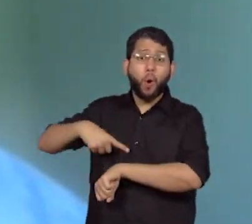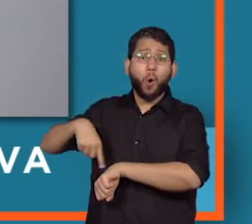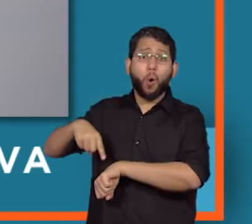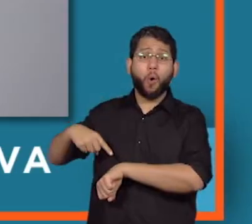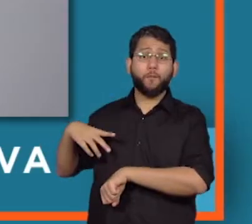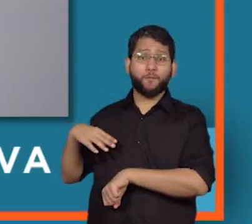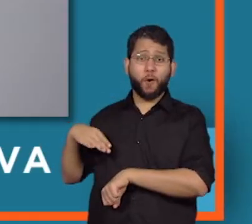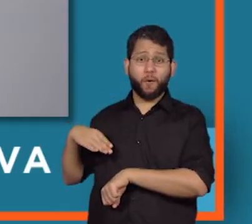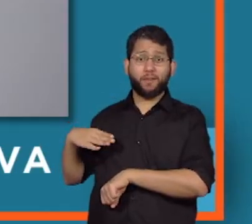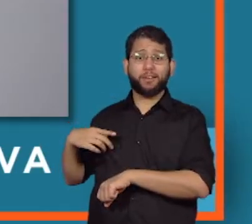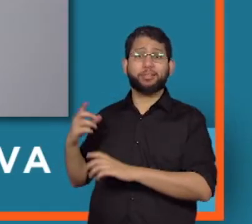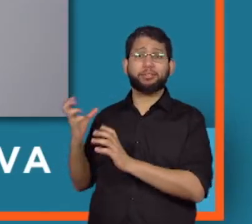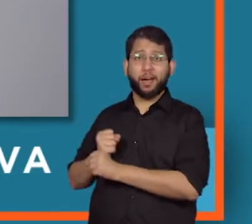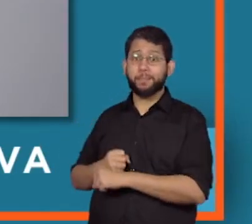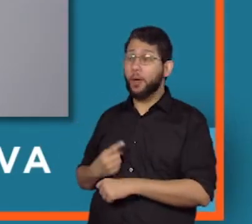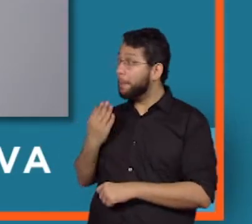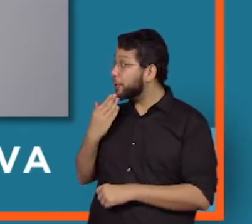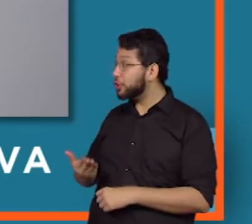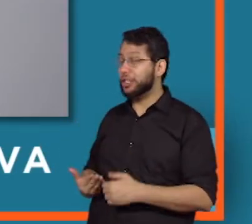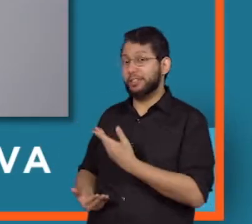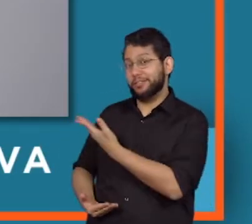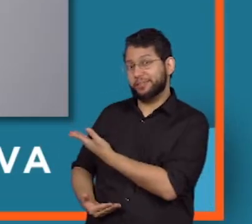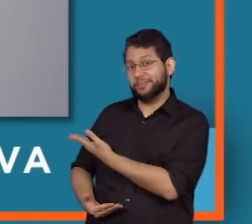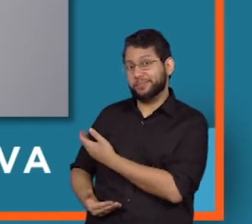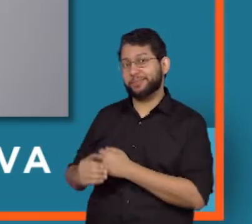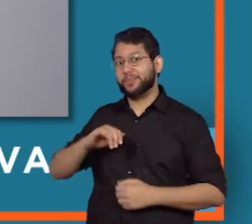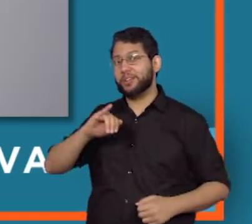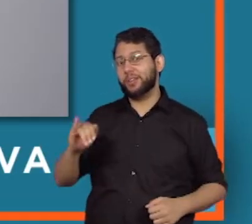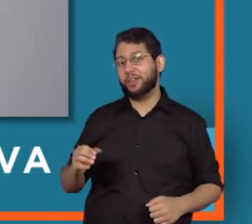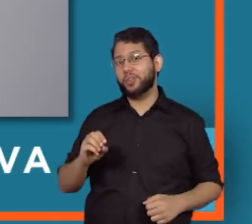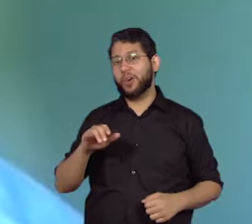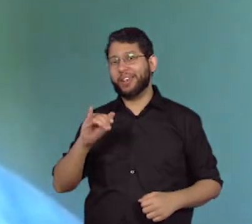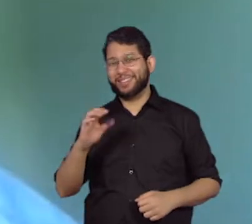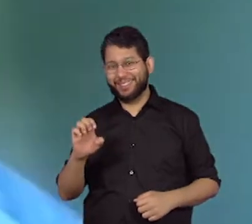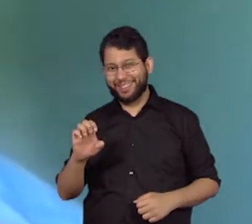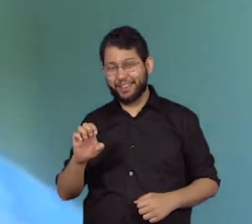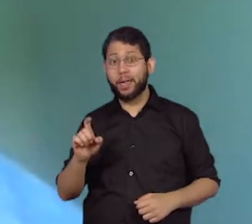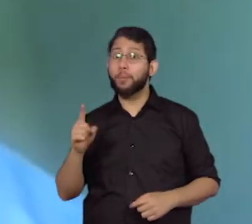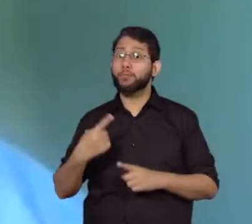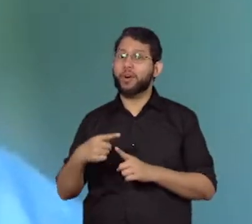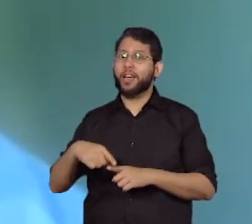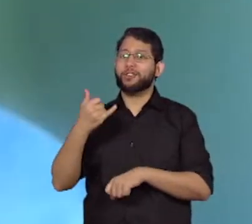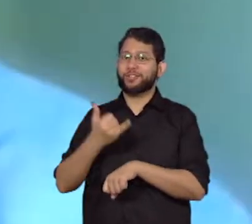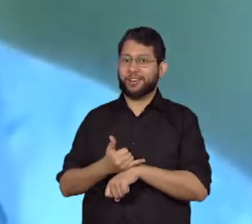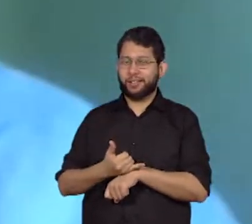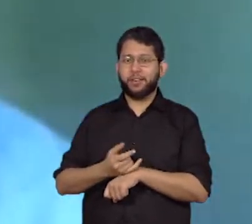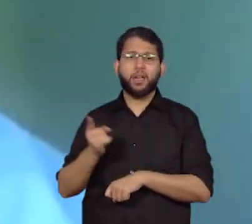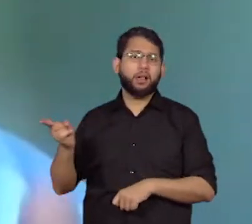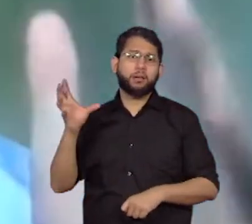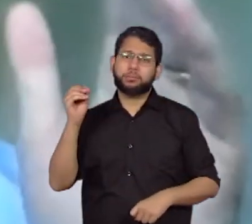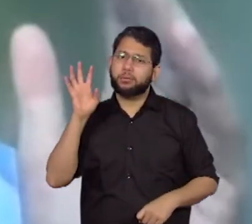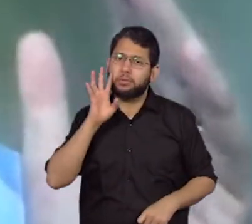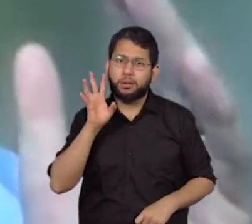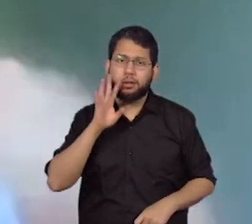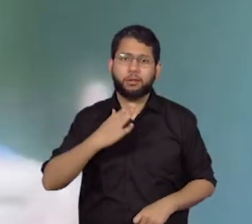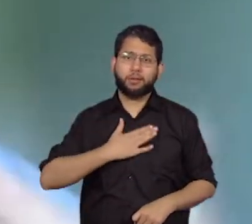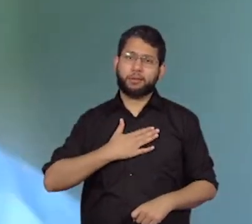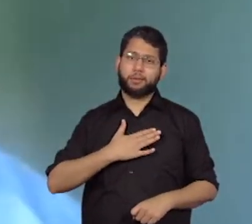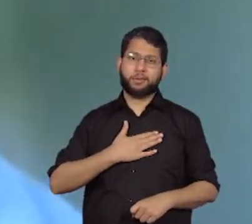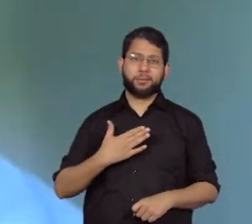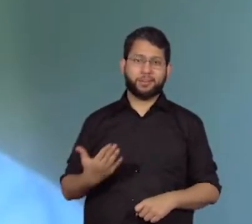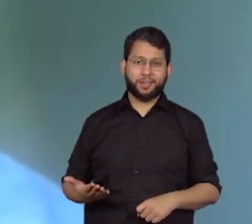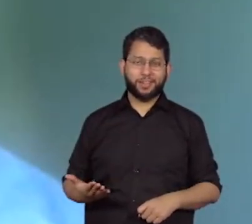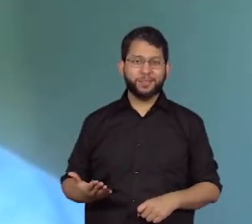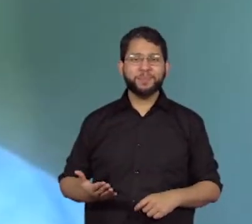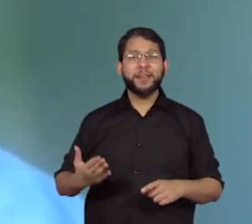na Joyce Pascovitch, que era minha chefe na época. Joyce Pascovitch, branca de cabelos castanho claros amarrados e óculos de grau de armação